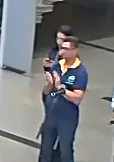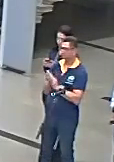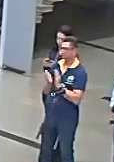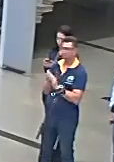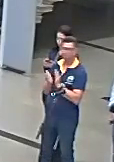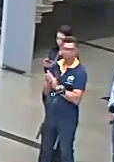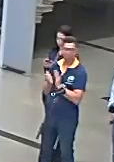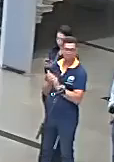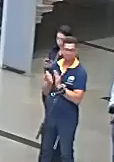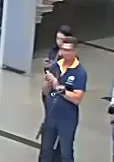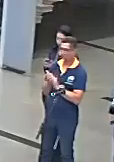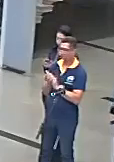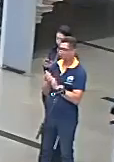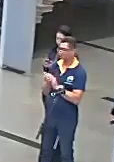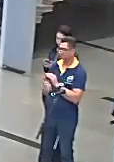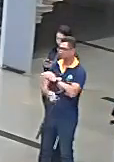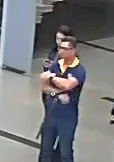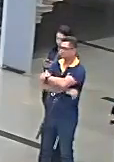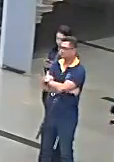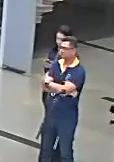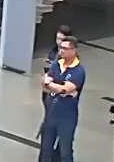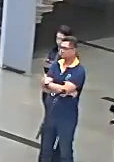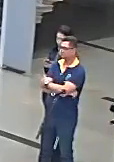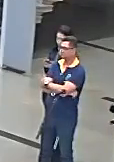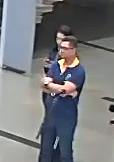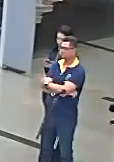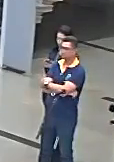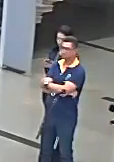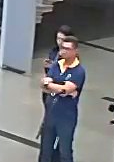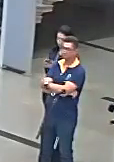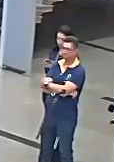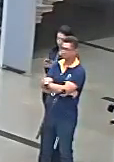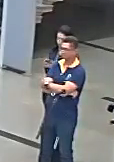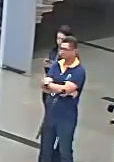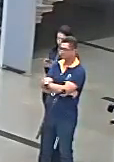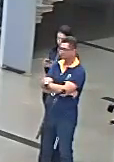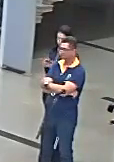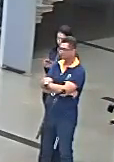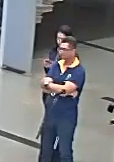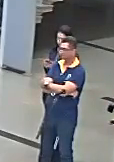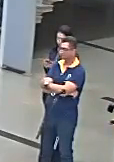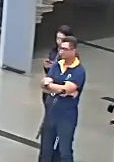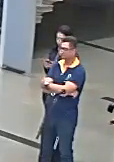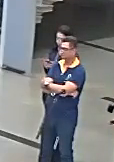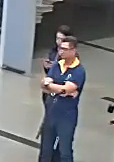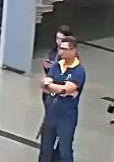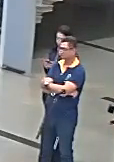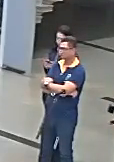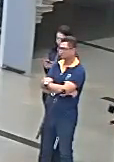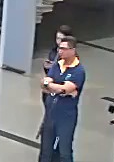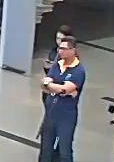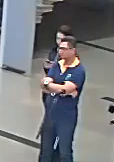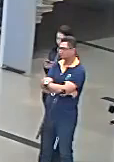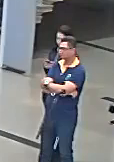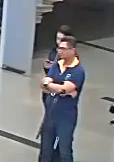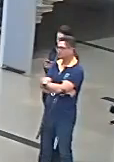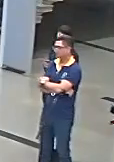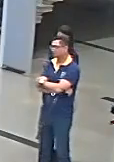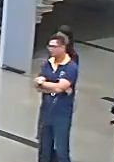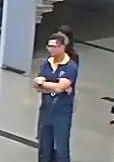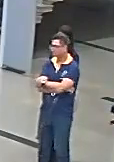Terezinha por isso que eu tenho que controlar o tempo até te peço desculpas é porque nós temos muitas pessoas que querem falar Deputado